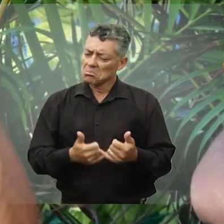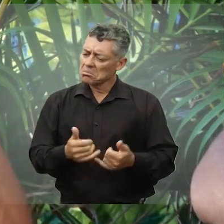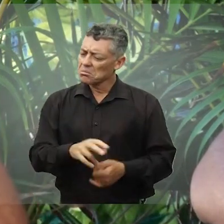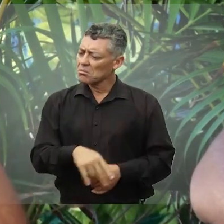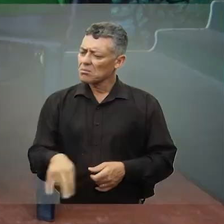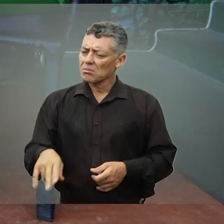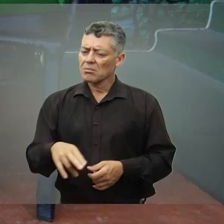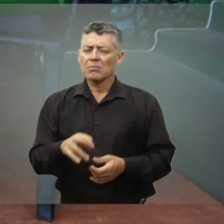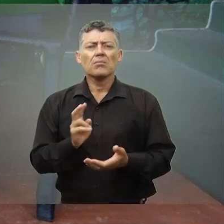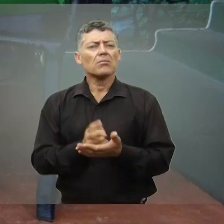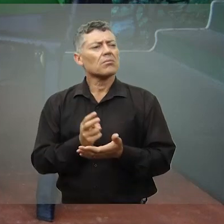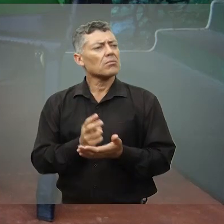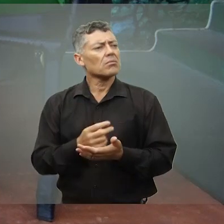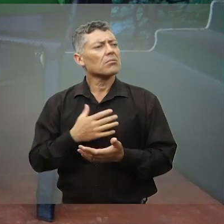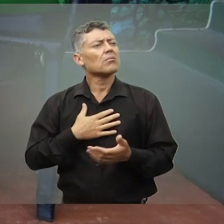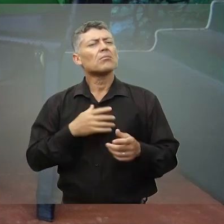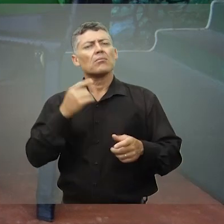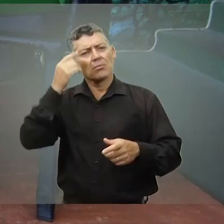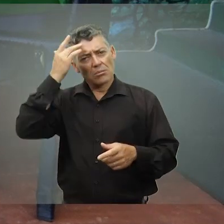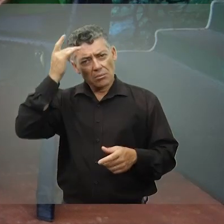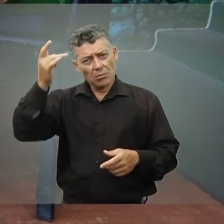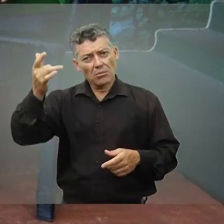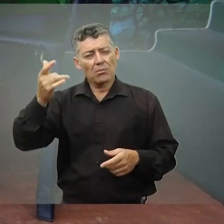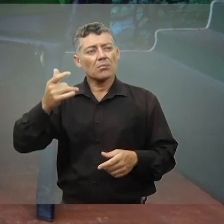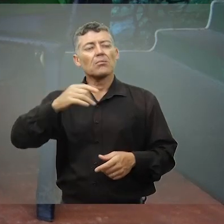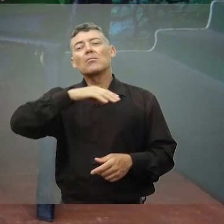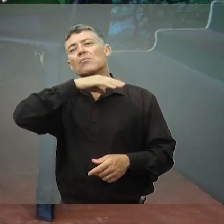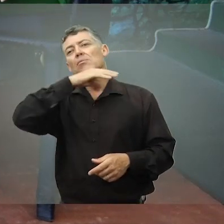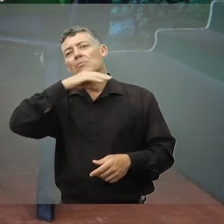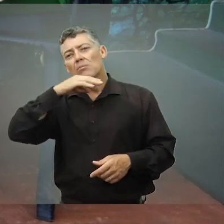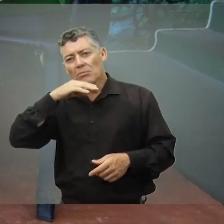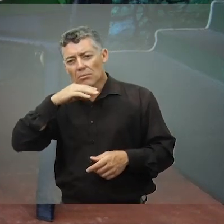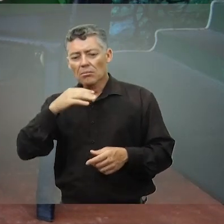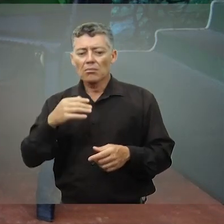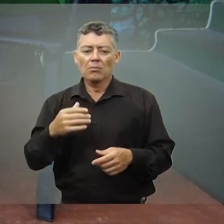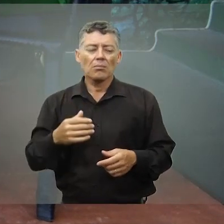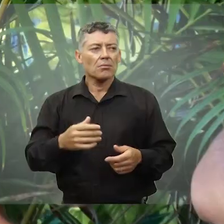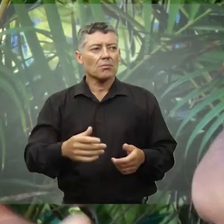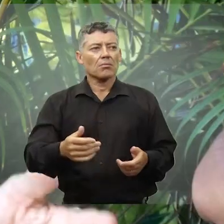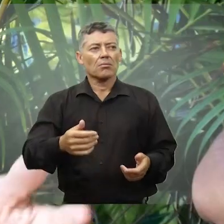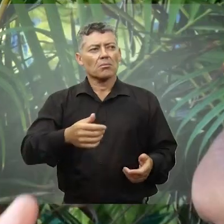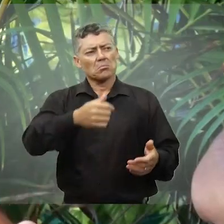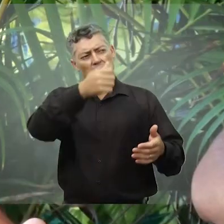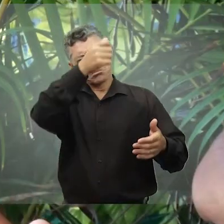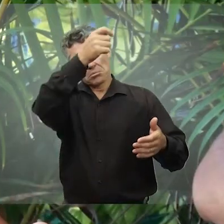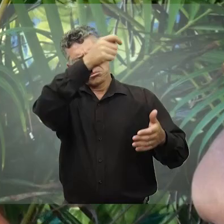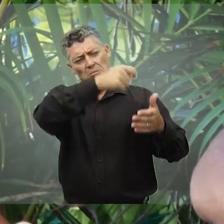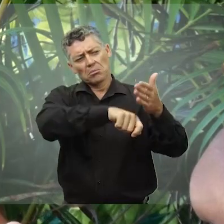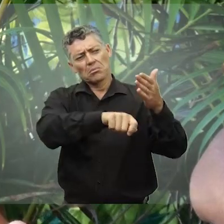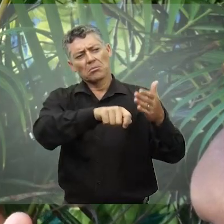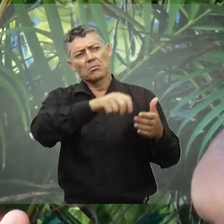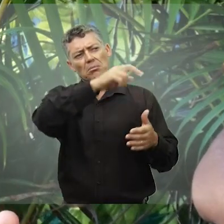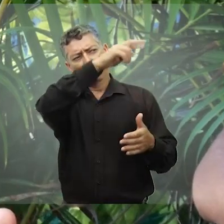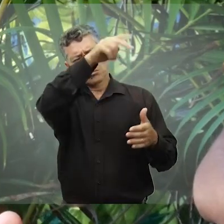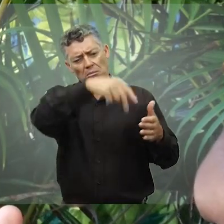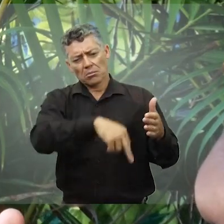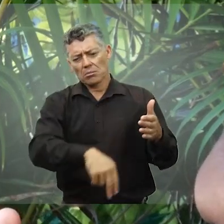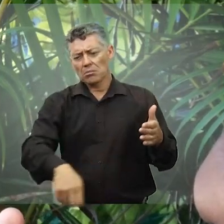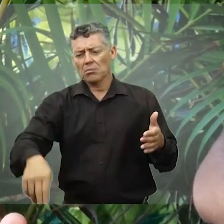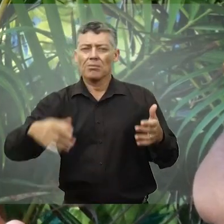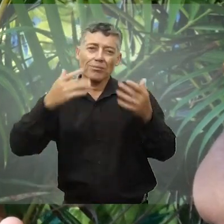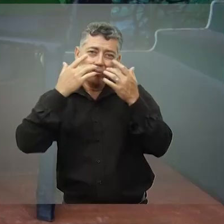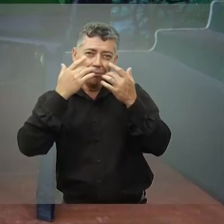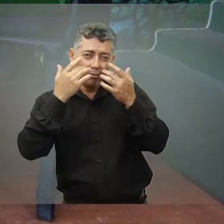vou fazer isso no outro dia com os adultos. E desci, virou uma marca minha, de descer do trio elétrico. Hoje a gente vê um monte de